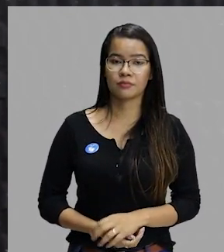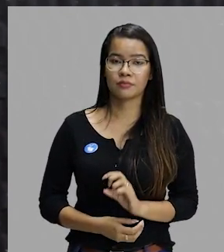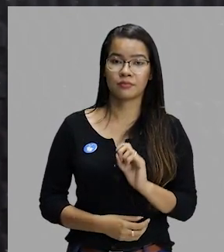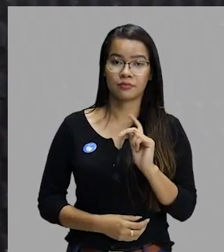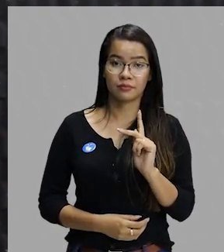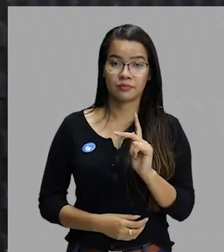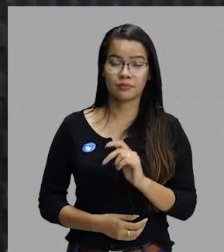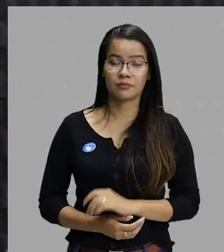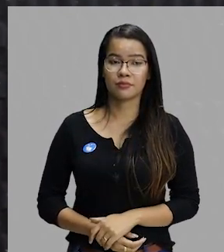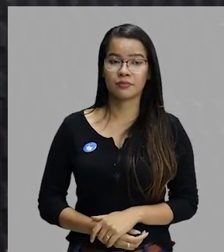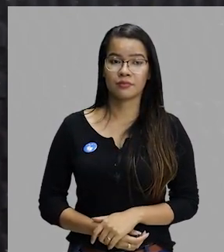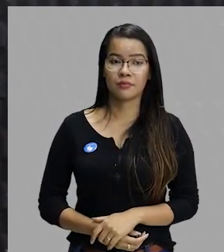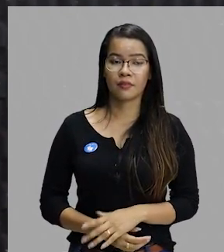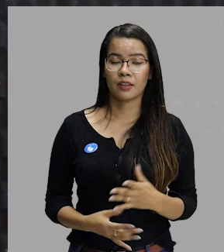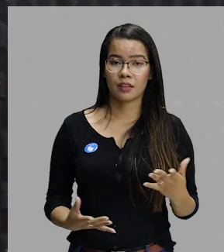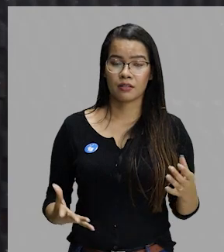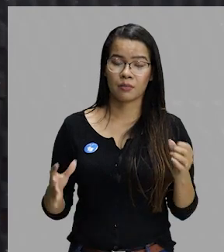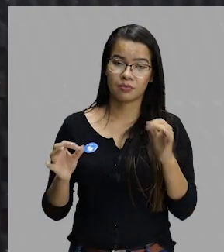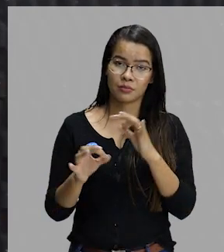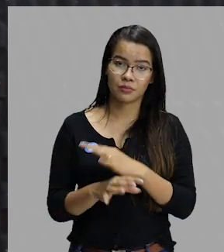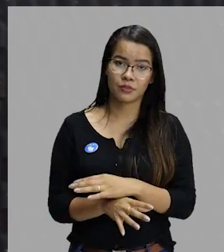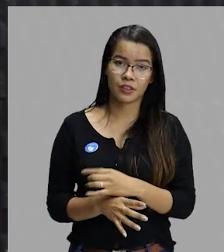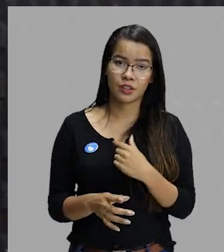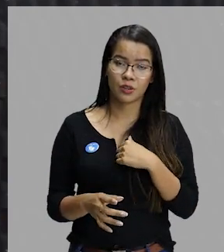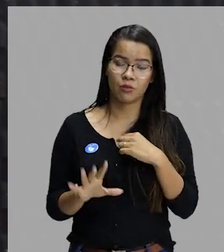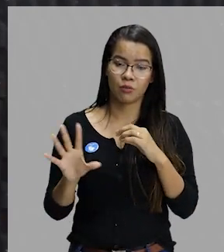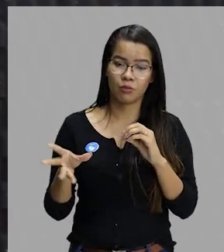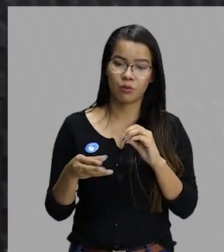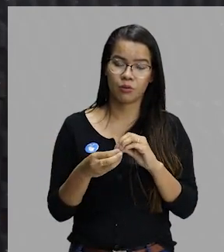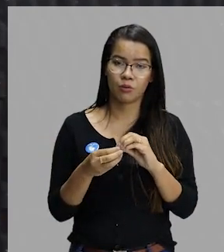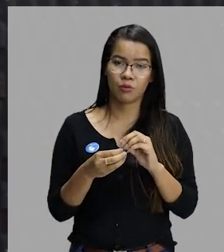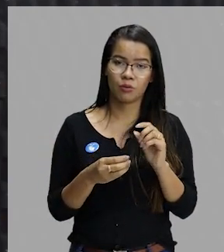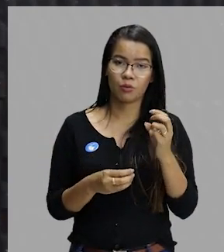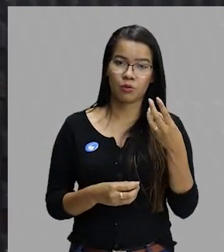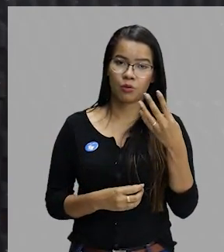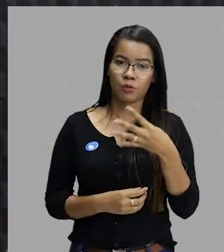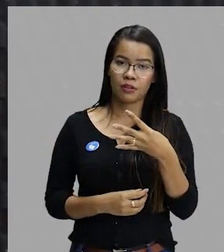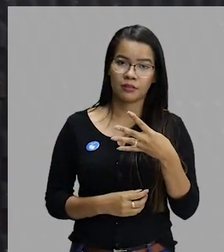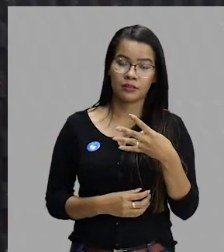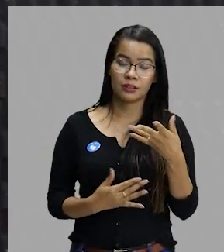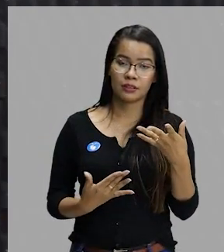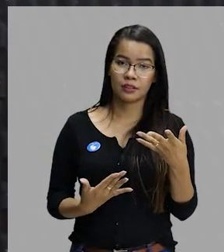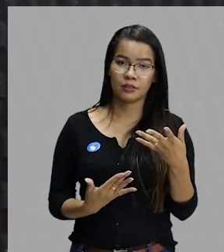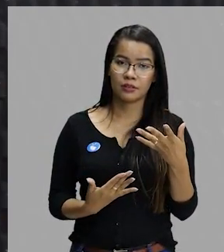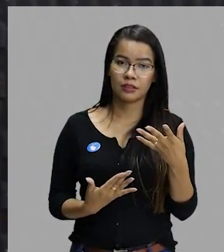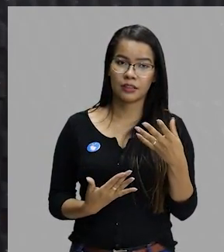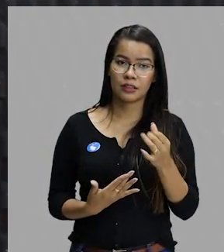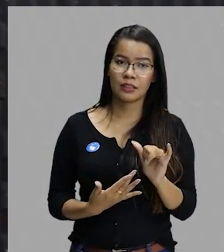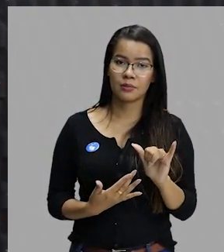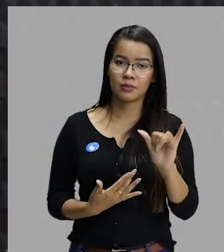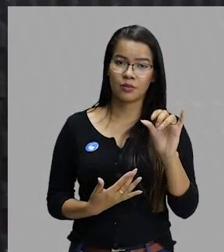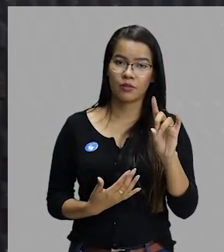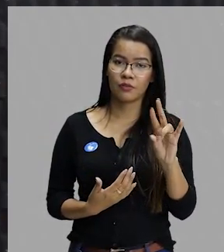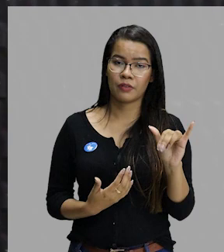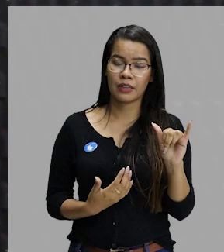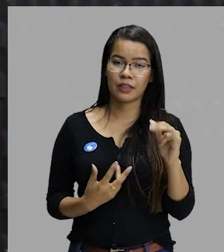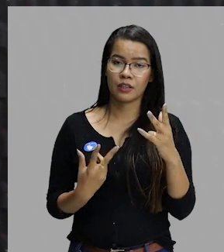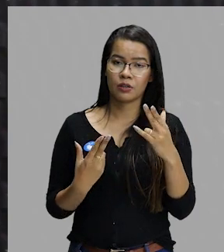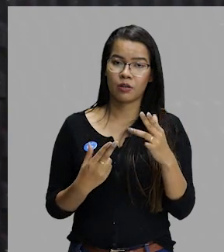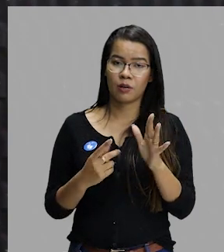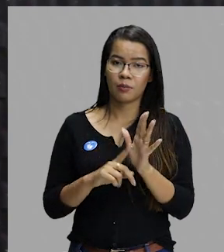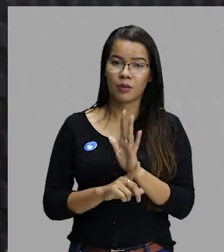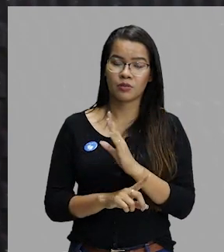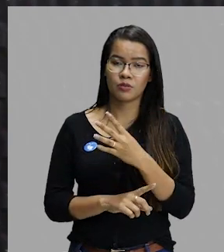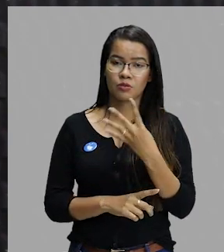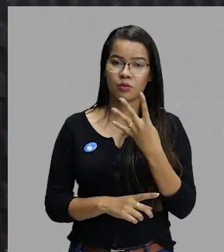Ok? E por último aí eu coloquei o 4, né? Então, y vai ser igual a